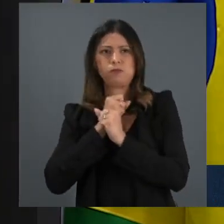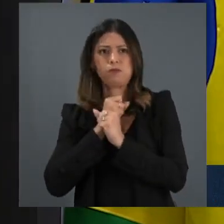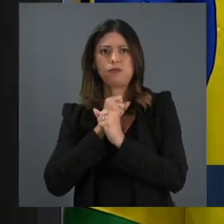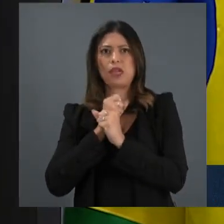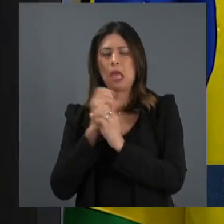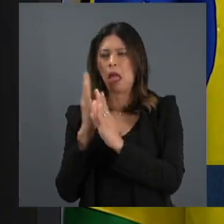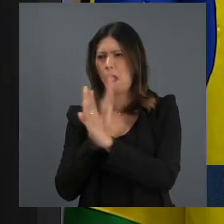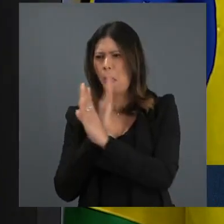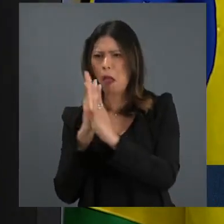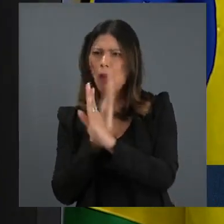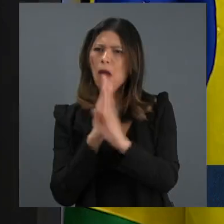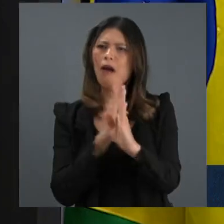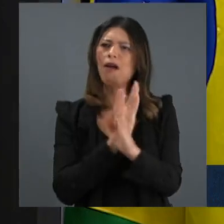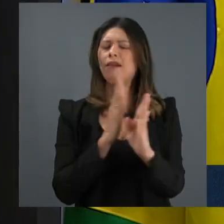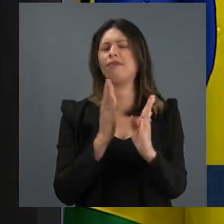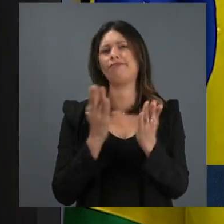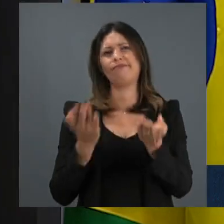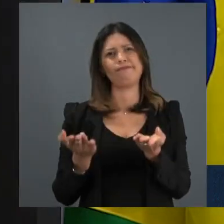perseguidos.